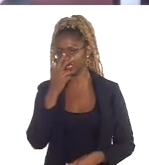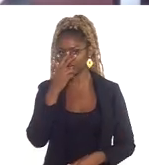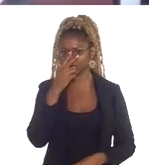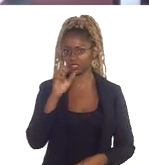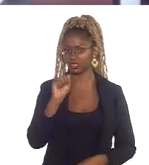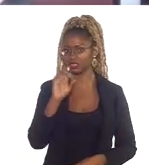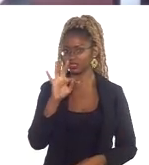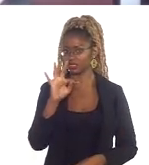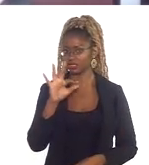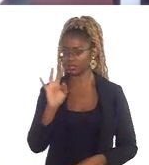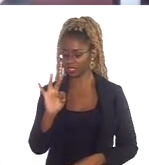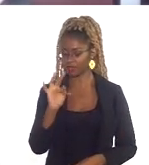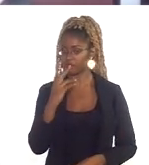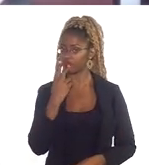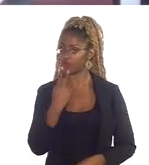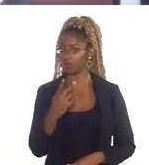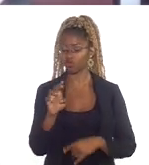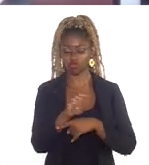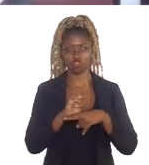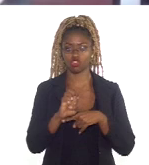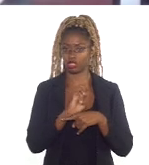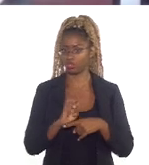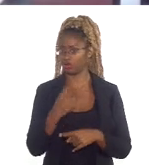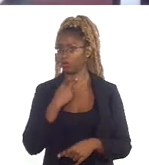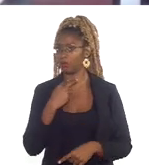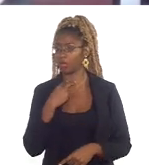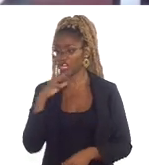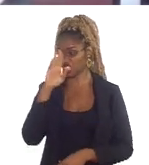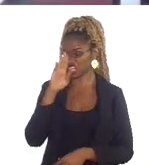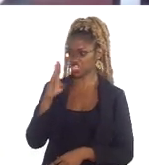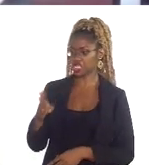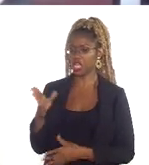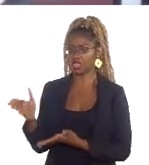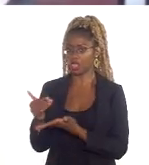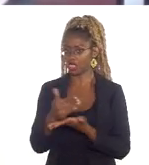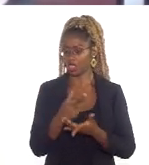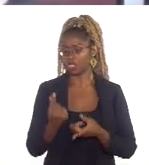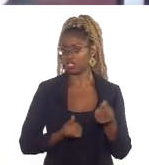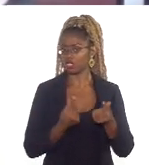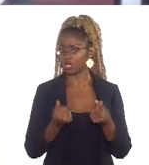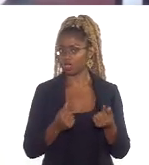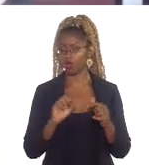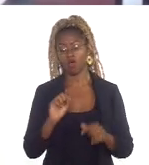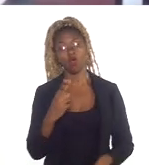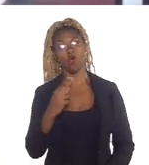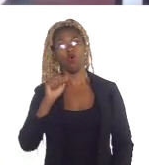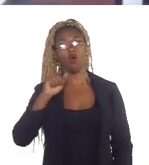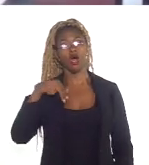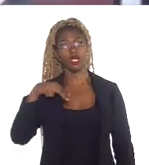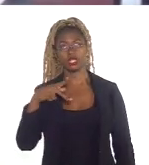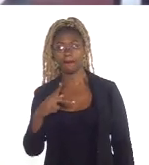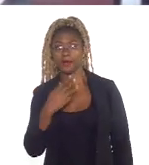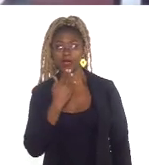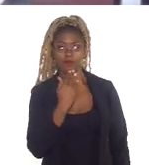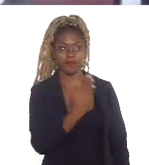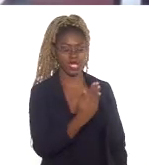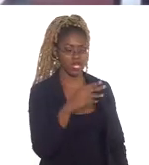declarou que o Estado não tem um poder arrecadatório direto, ou a ANP faria essa